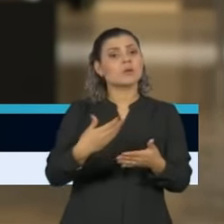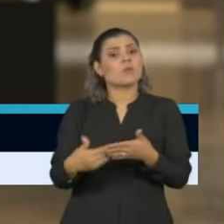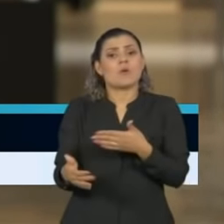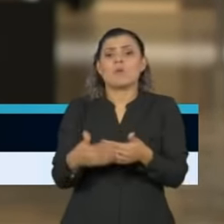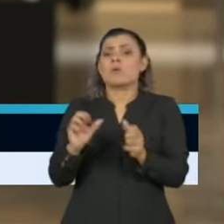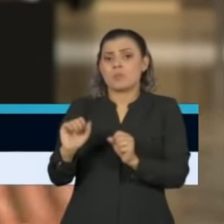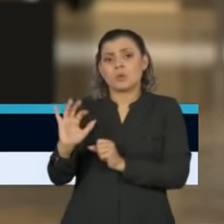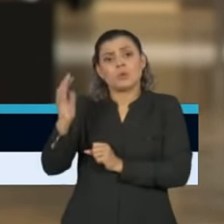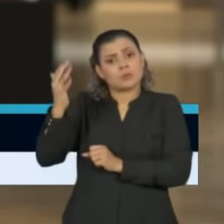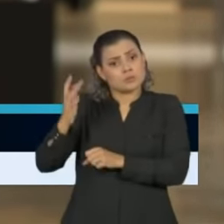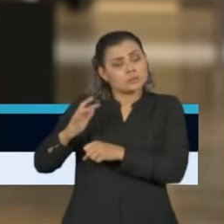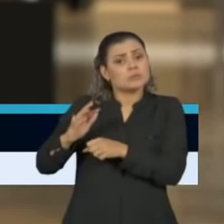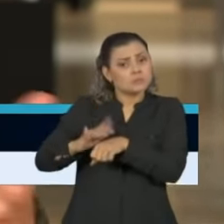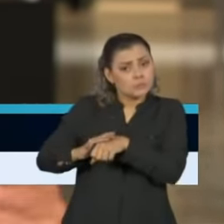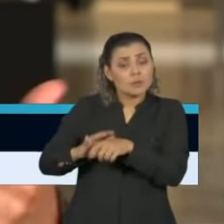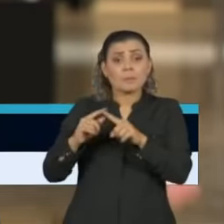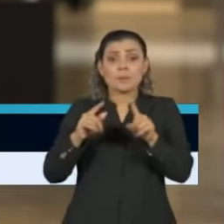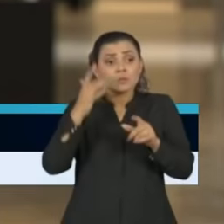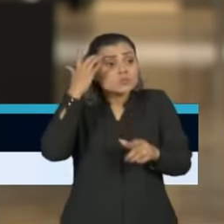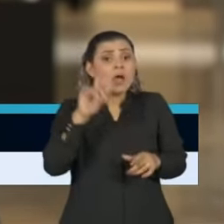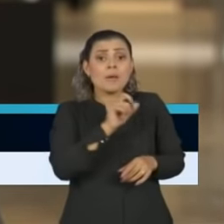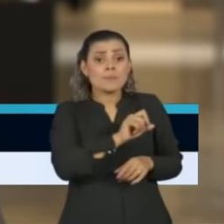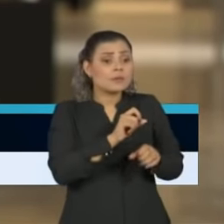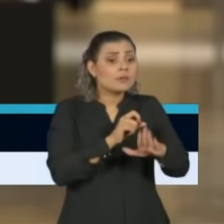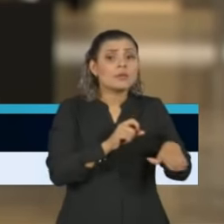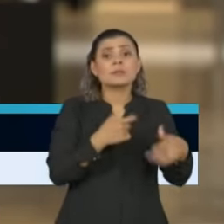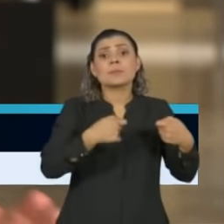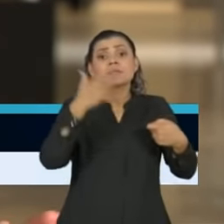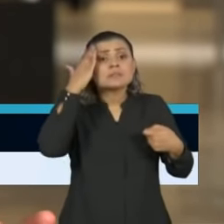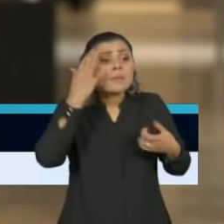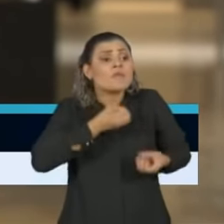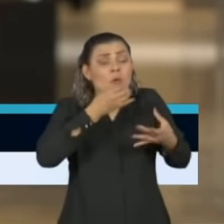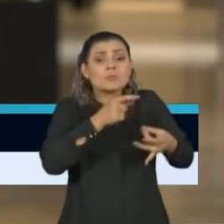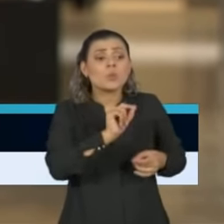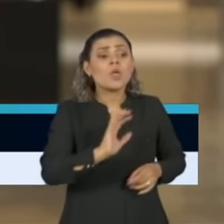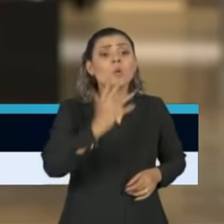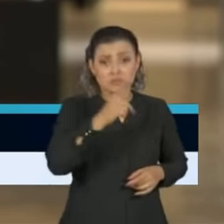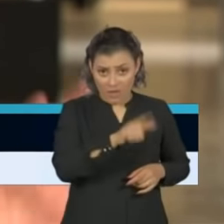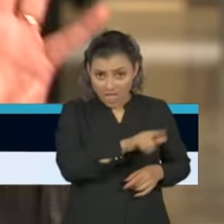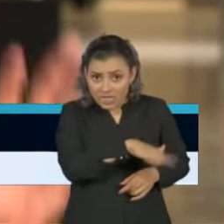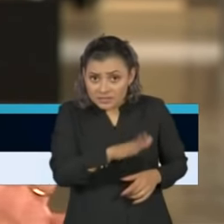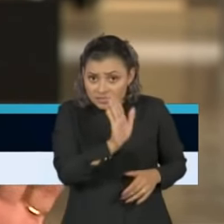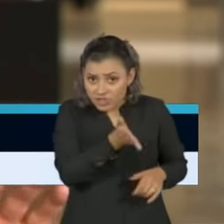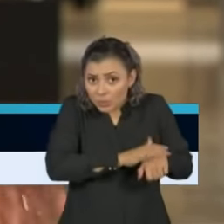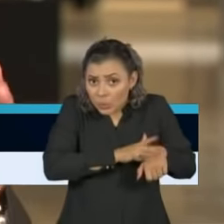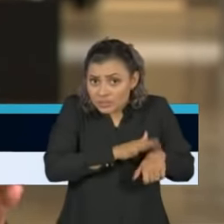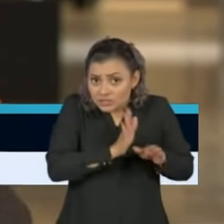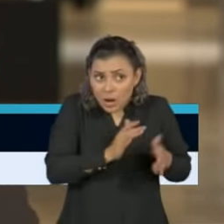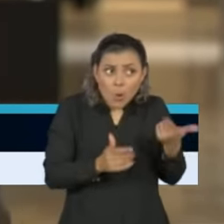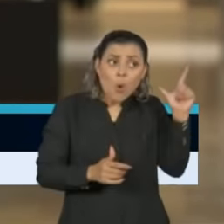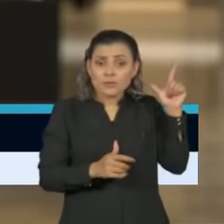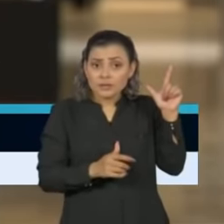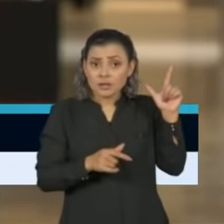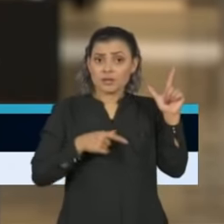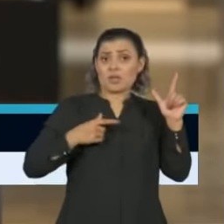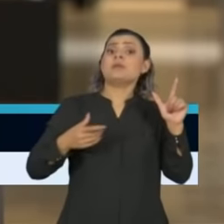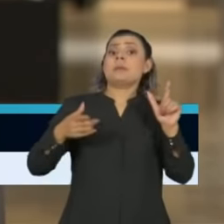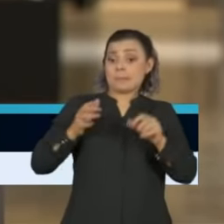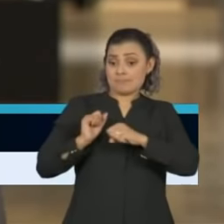crianças eram imunocompetentes, imunodeprimidas, precisamos saber mais. Agora, o que nós temos até agora, claramente existem